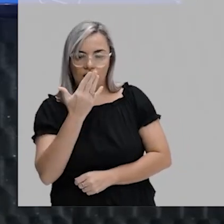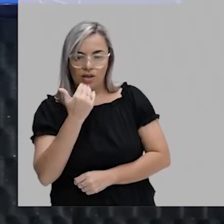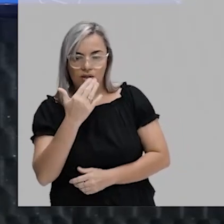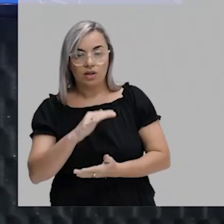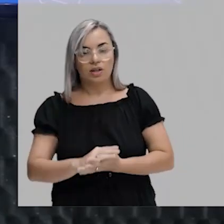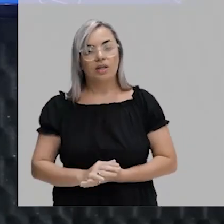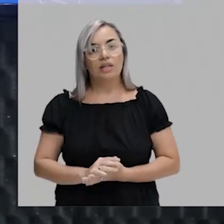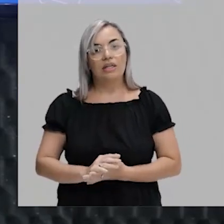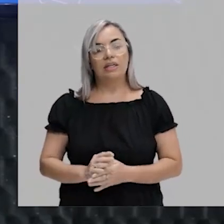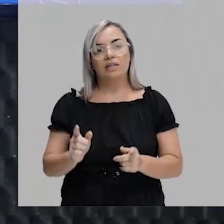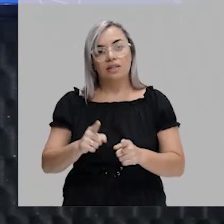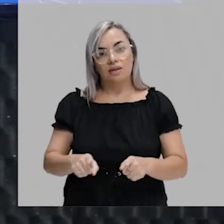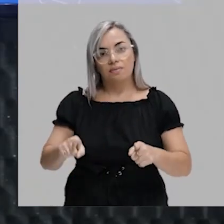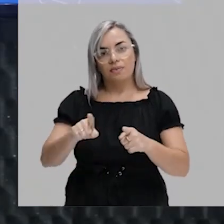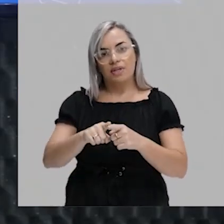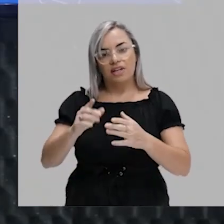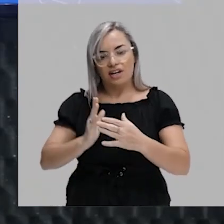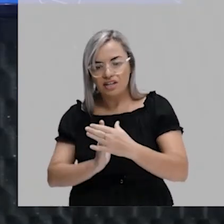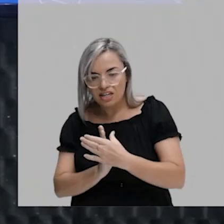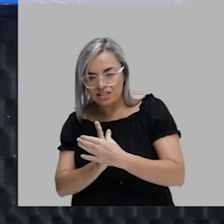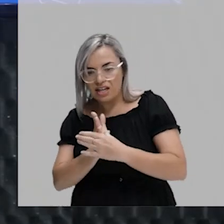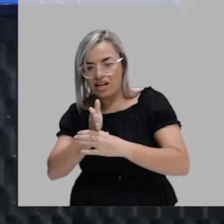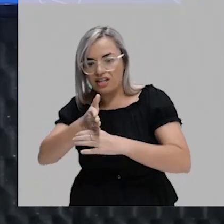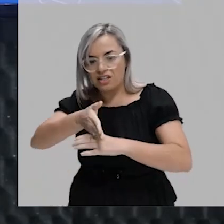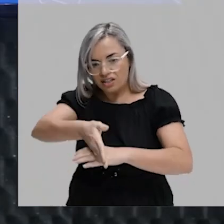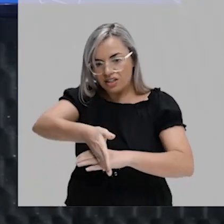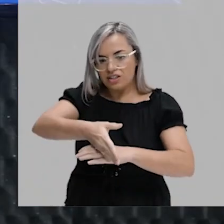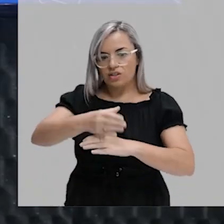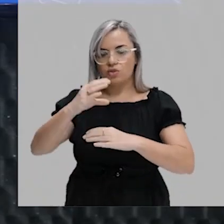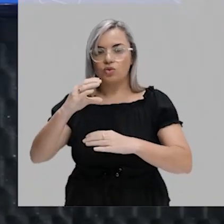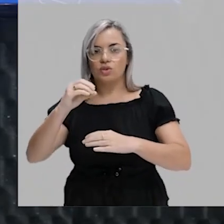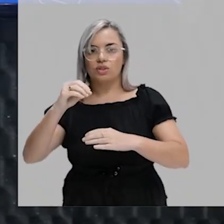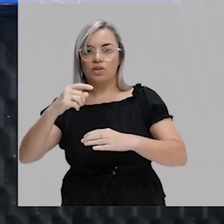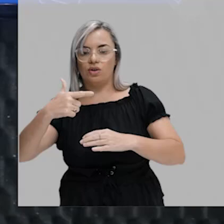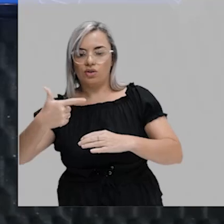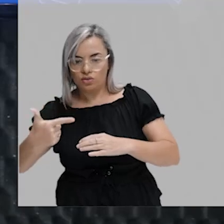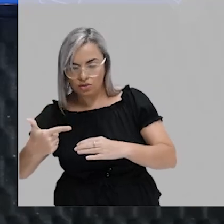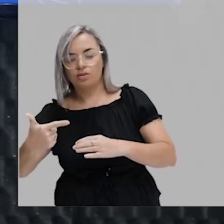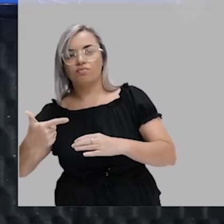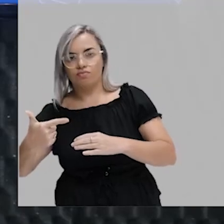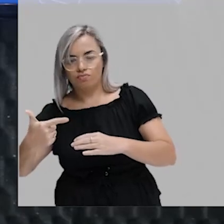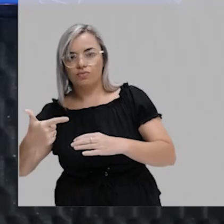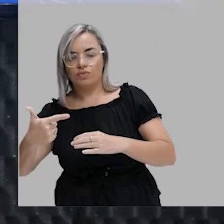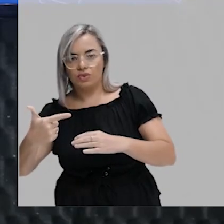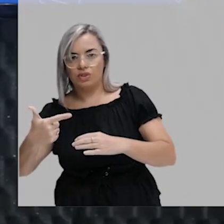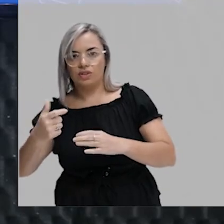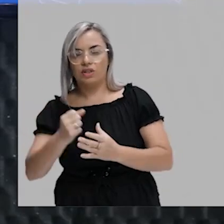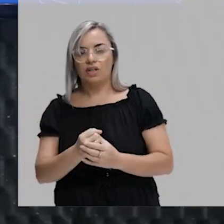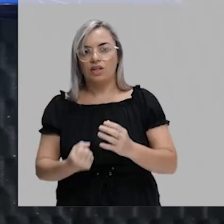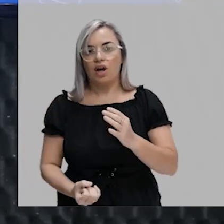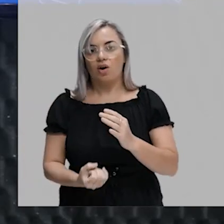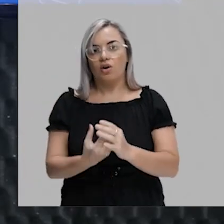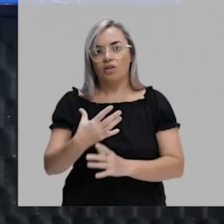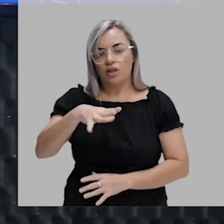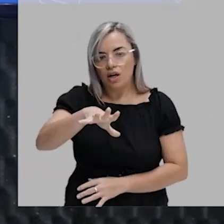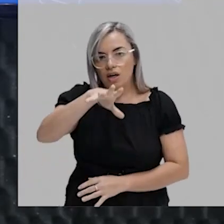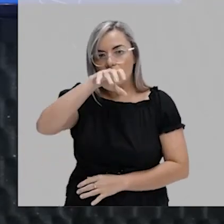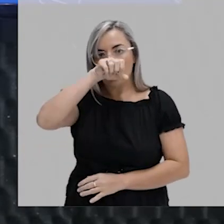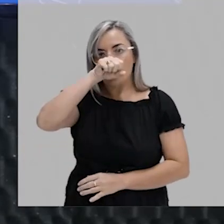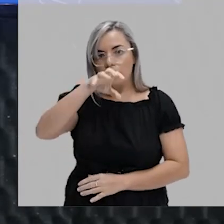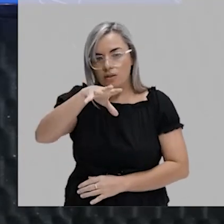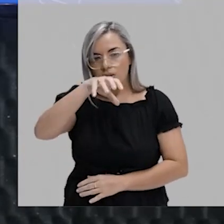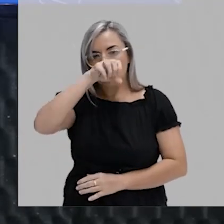como, por exemplo, o gás carbônico. O gás carbônico que é proveniente do processo de respiração celular, que nós vamos ainda